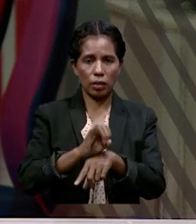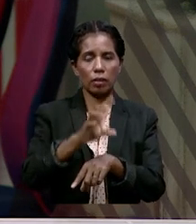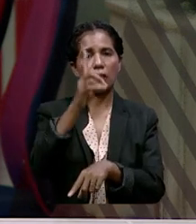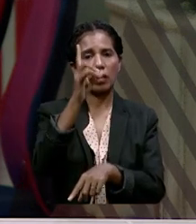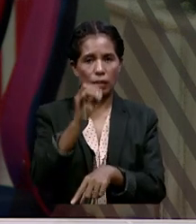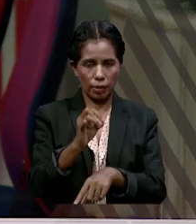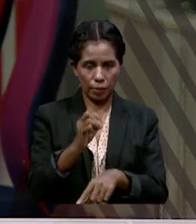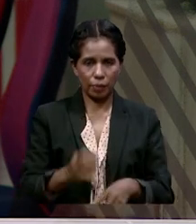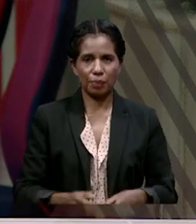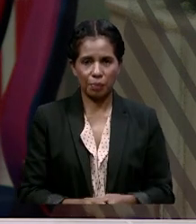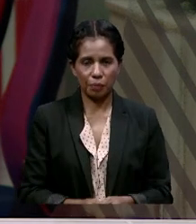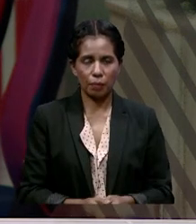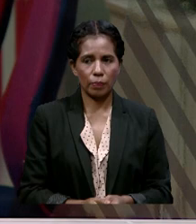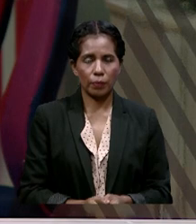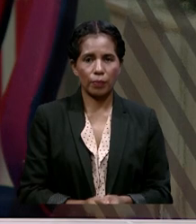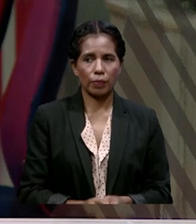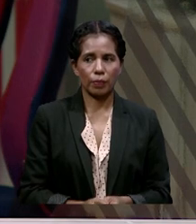Dili.